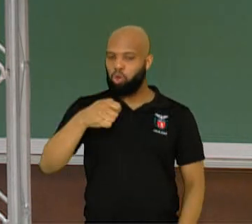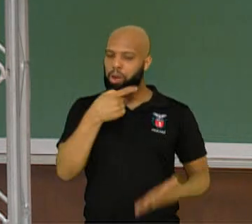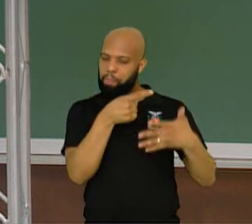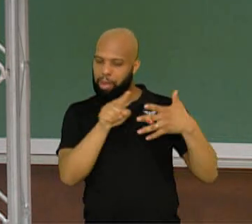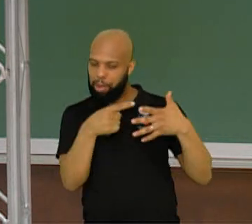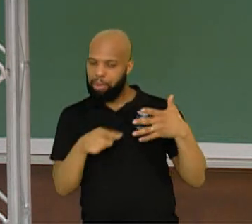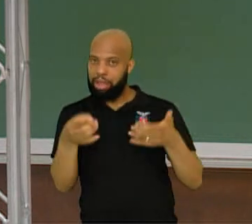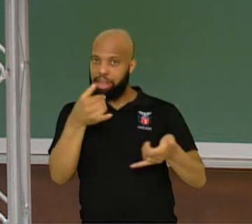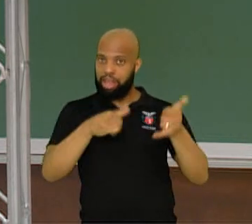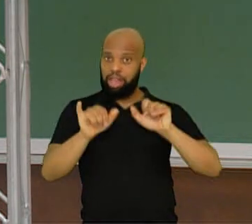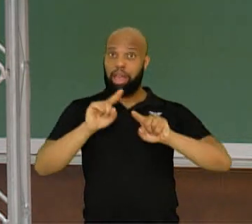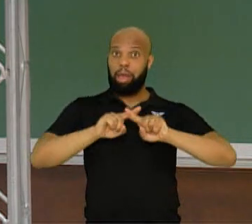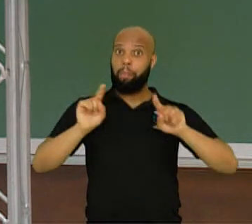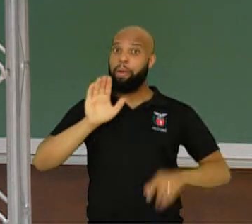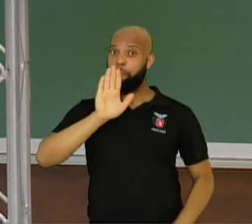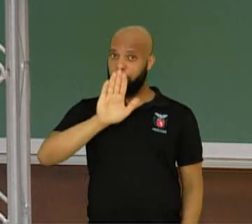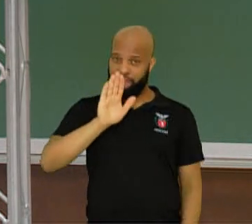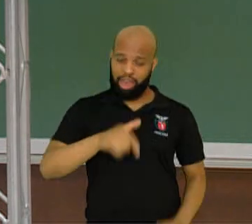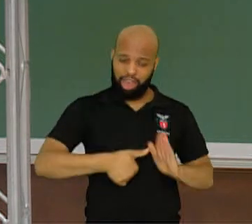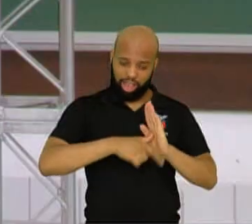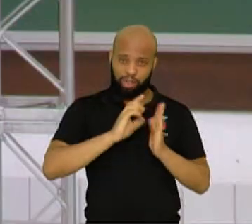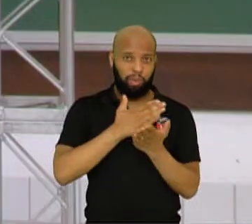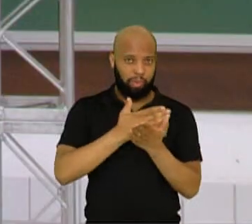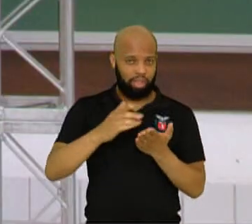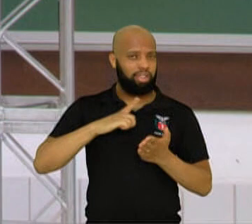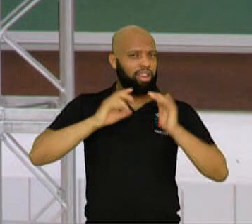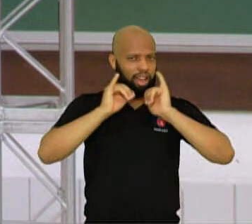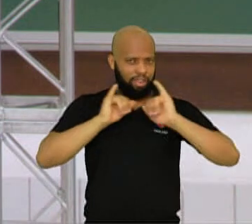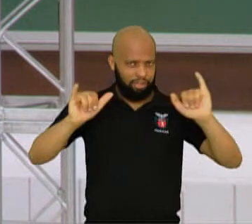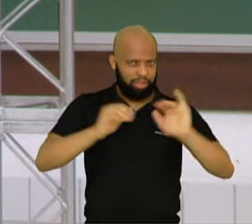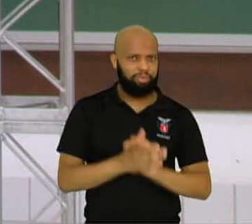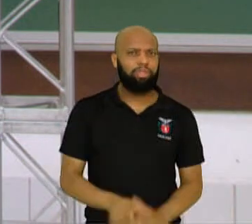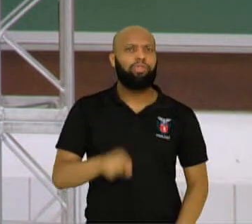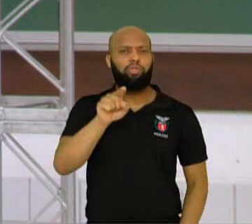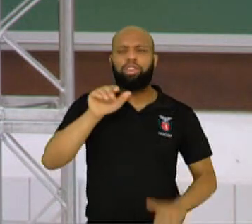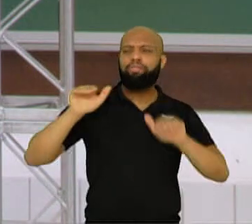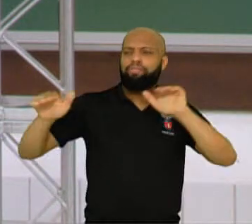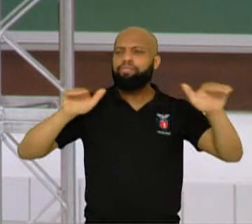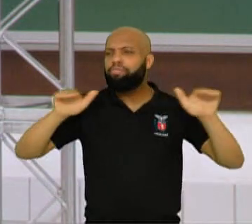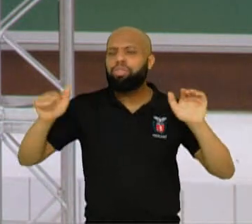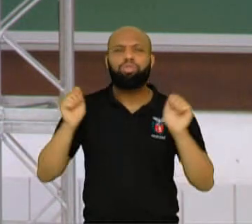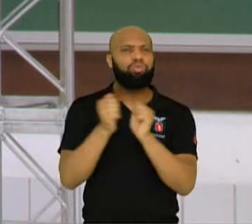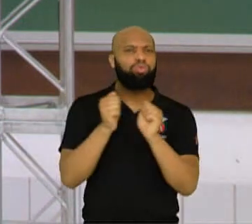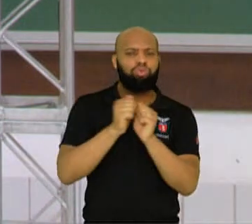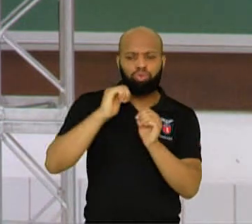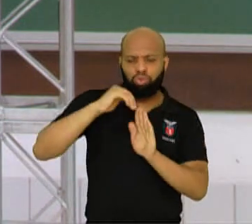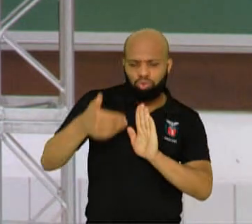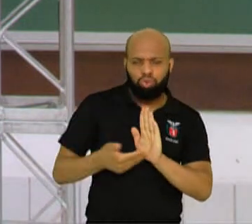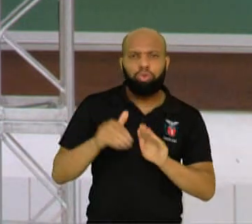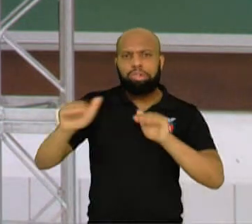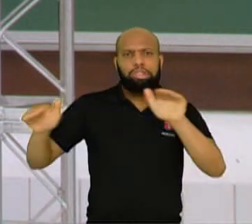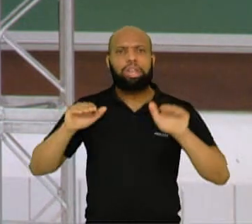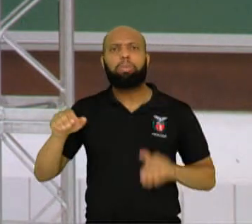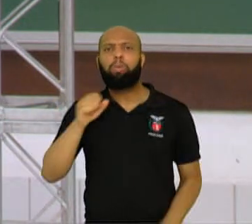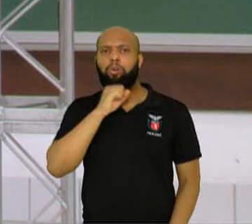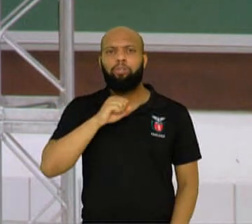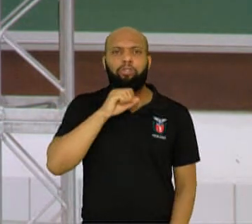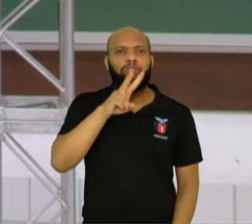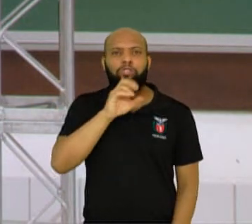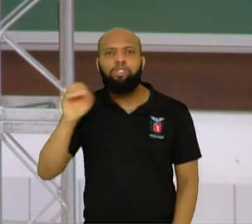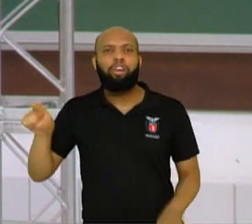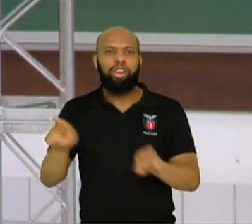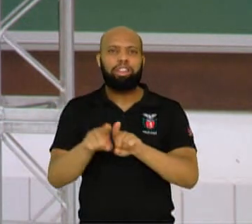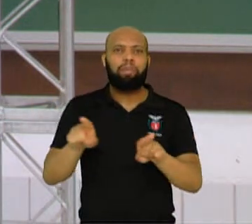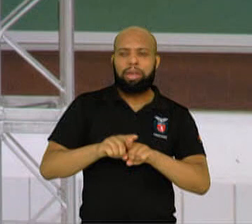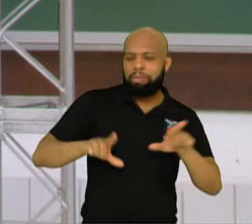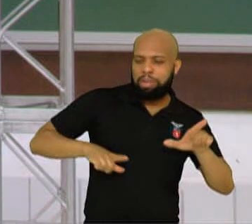antes de começar a nossa aula, vamos para os recadinhos? E aí? Chamou todo mundo para participar da aula de hoje? Chamou a avó, o priminho, o